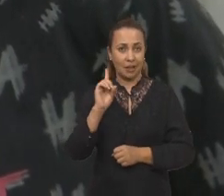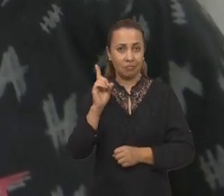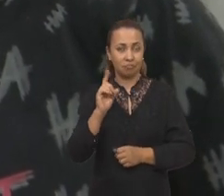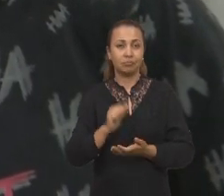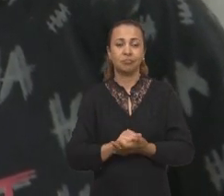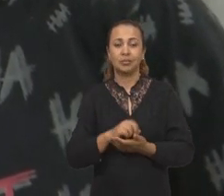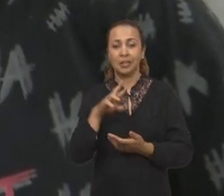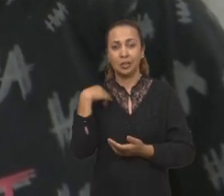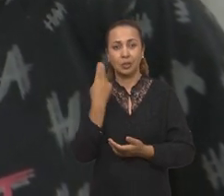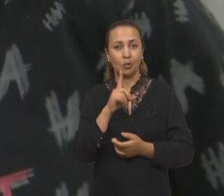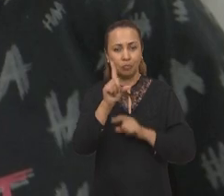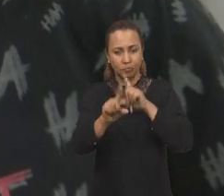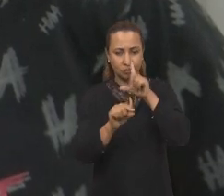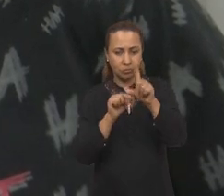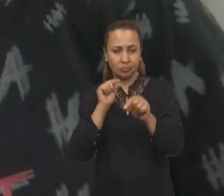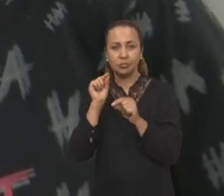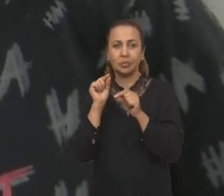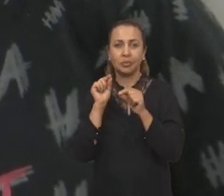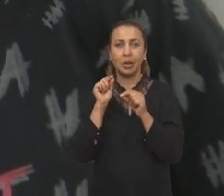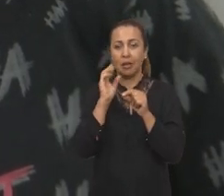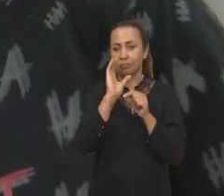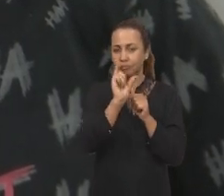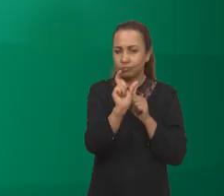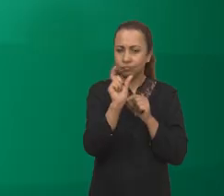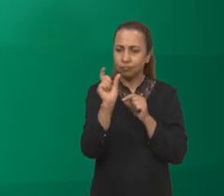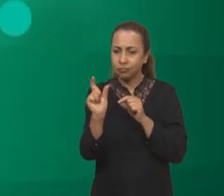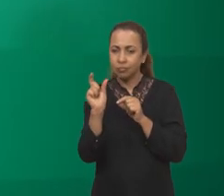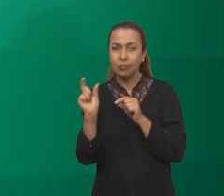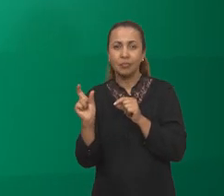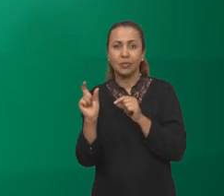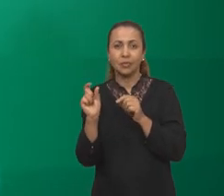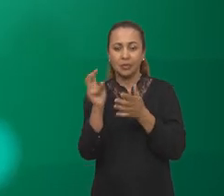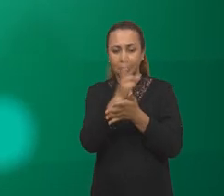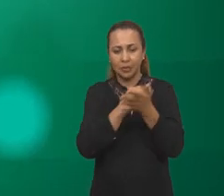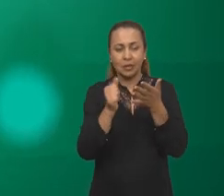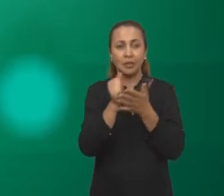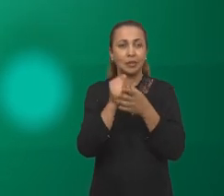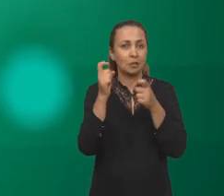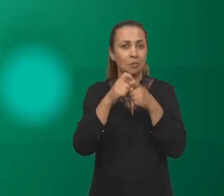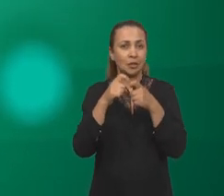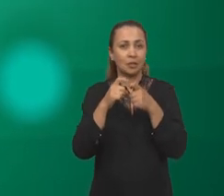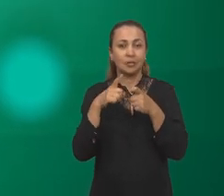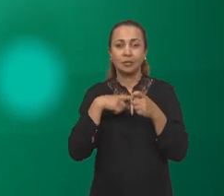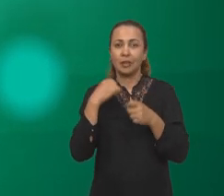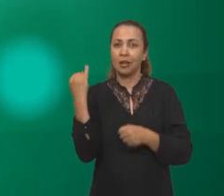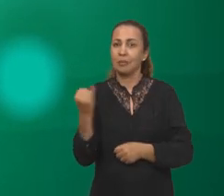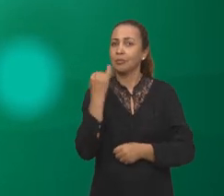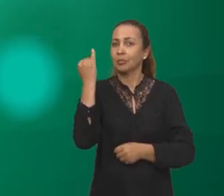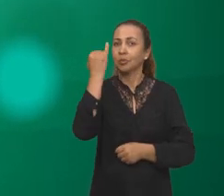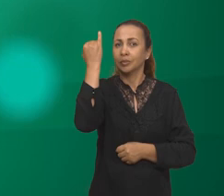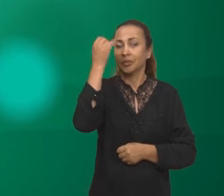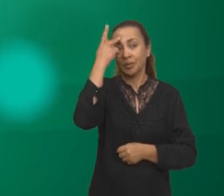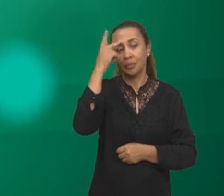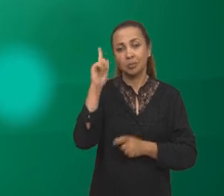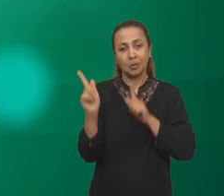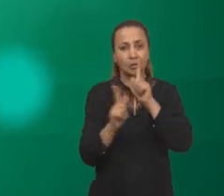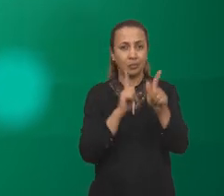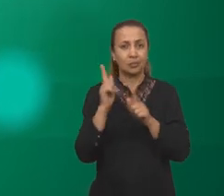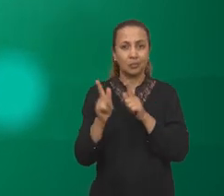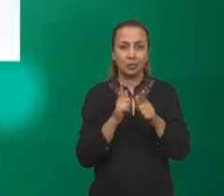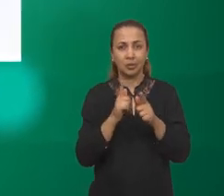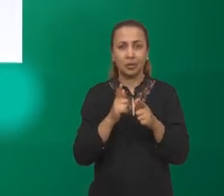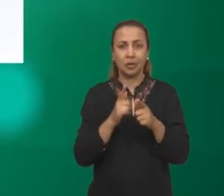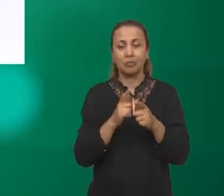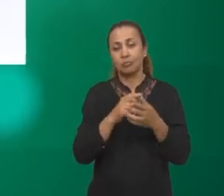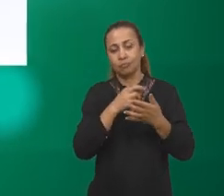aí por meio dele a gente seleciona a parte da imagem médica que tem relevância para a geração